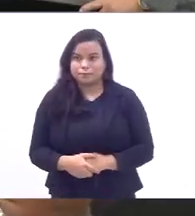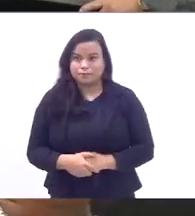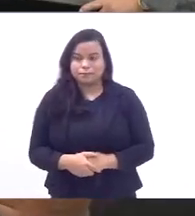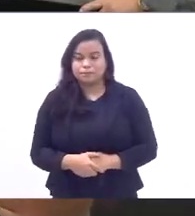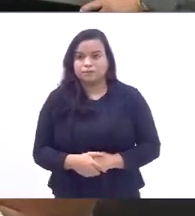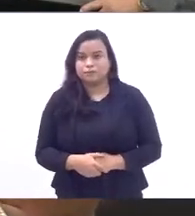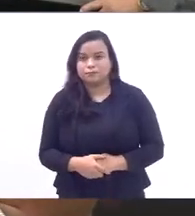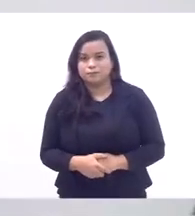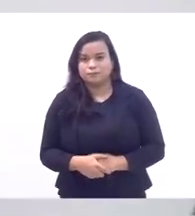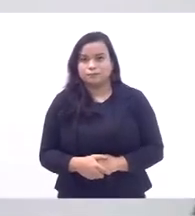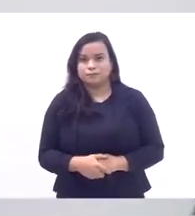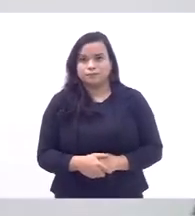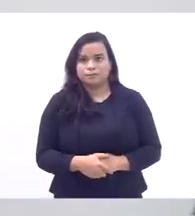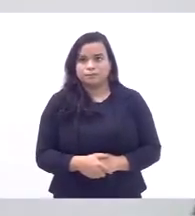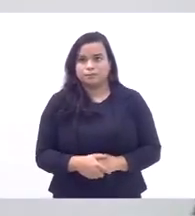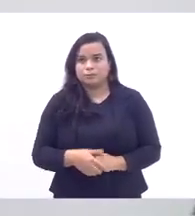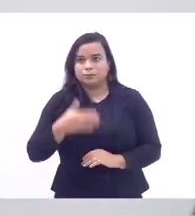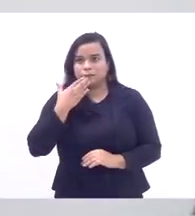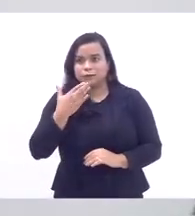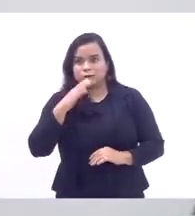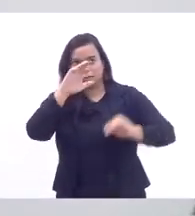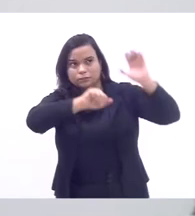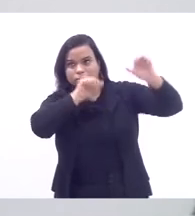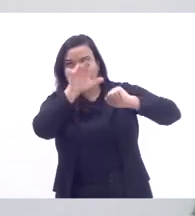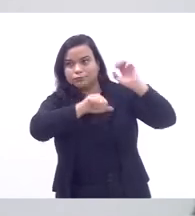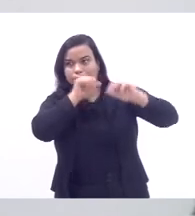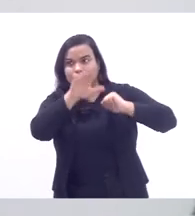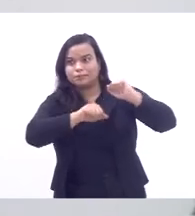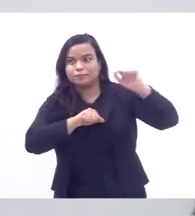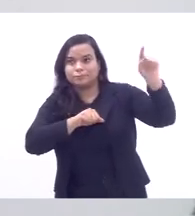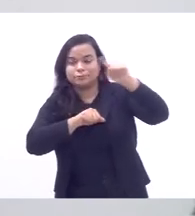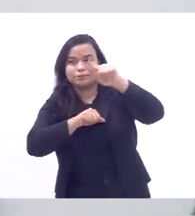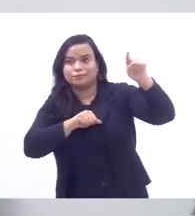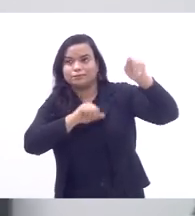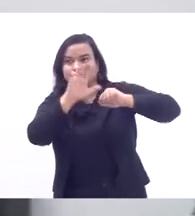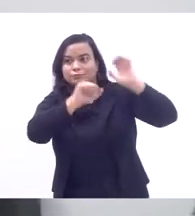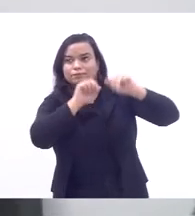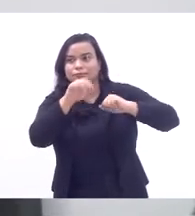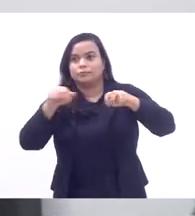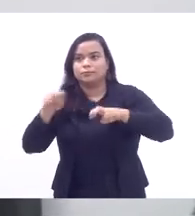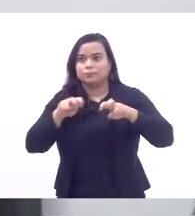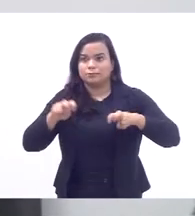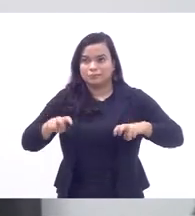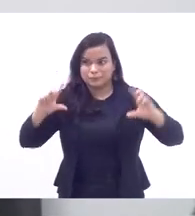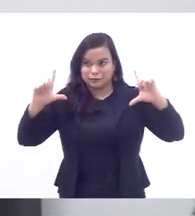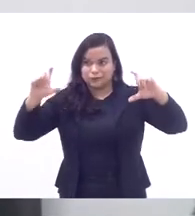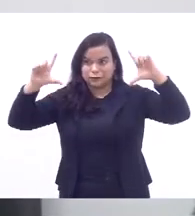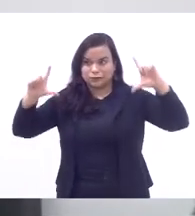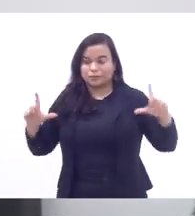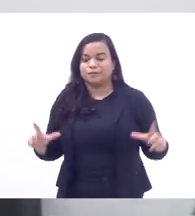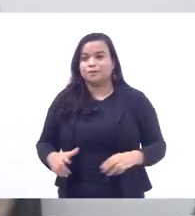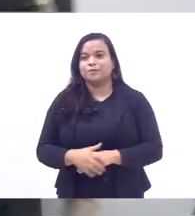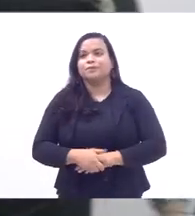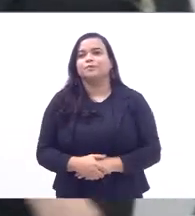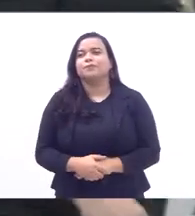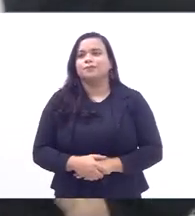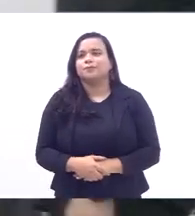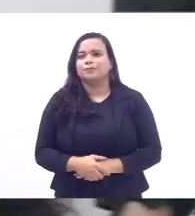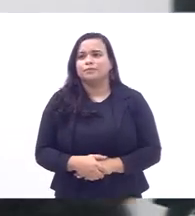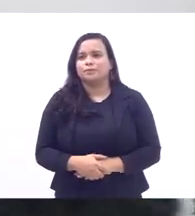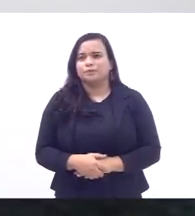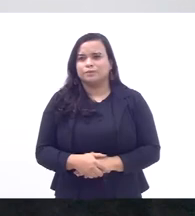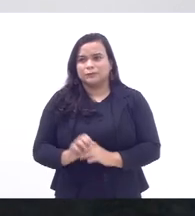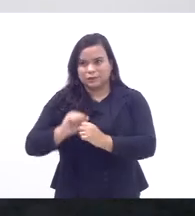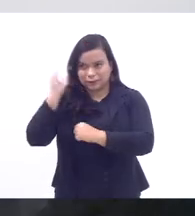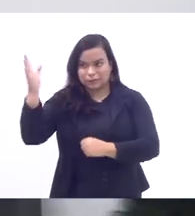Isso, só mais um pouquinho, pedir o pessoal daí de trás, por gentileza, só para contribuir, para a gente fazer um fotão. Tem gente lá